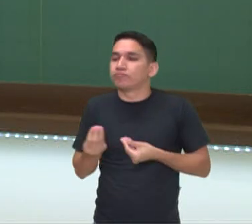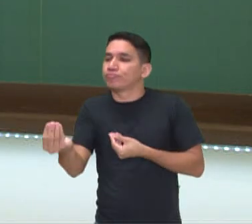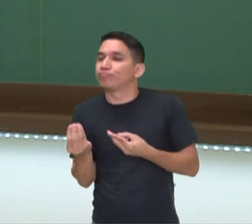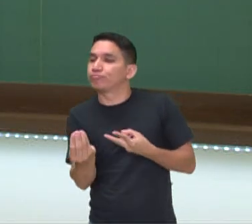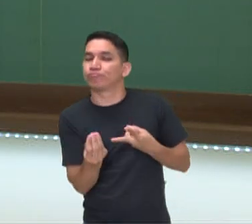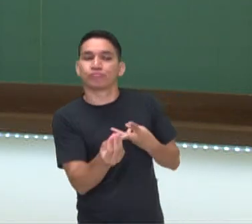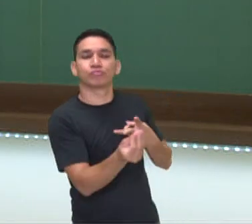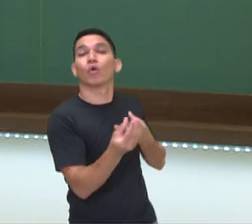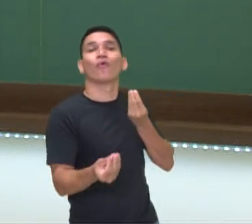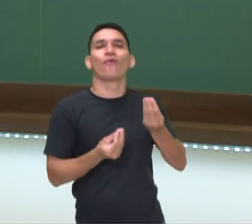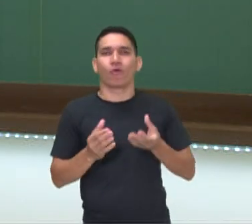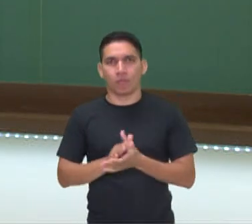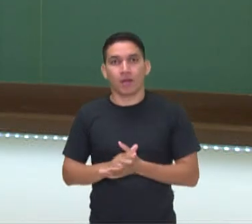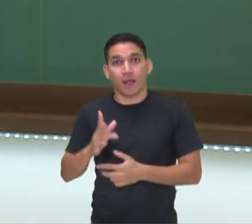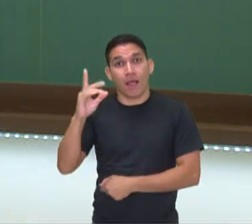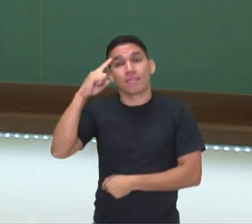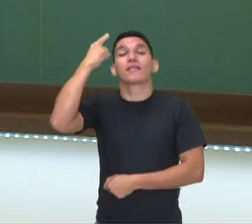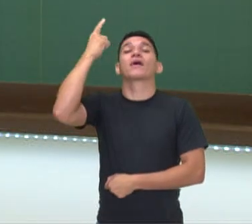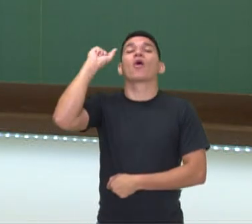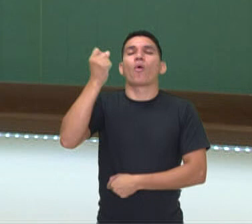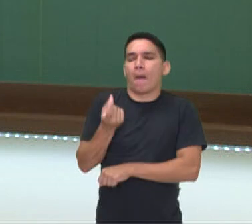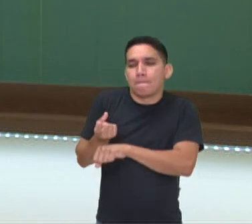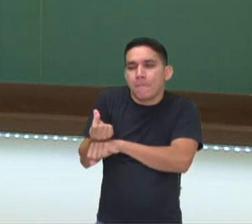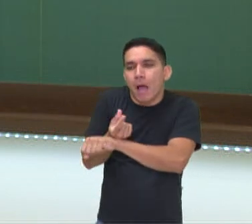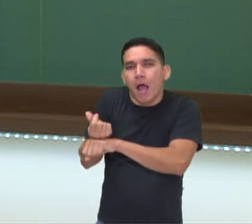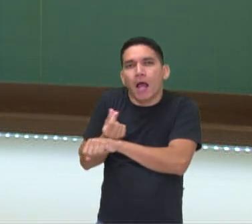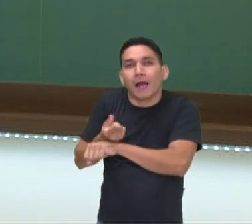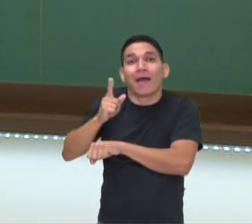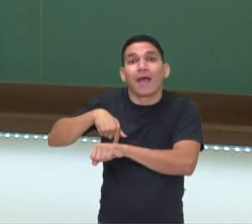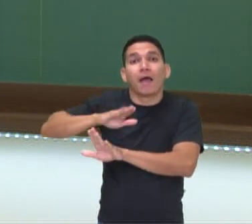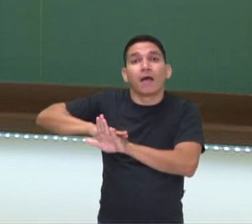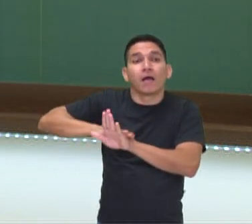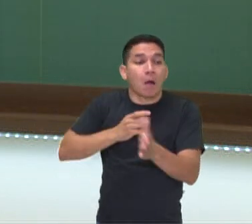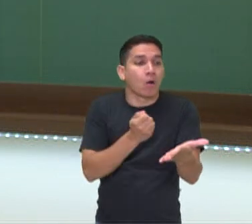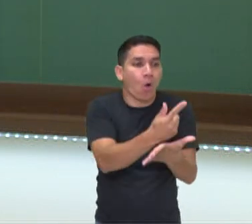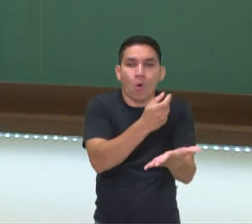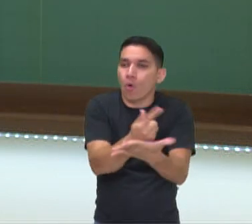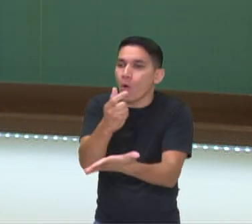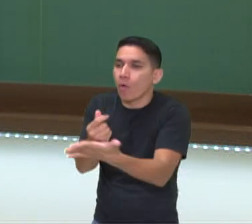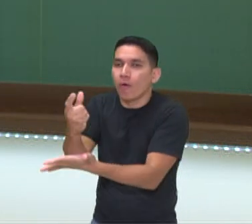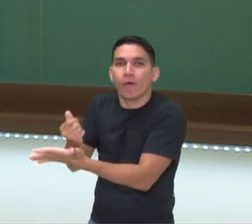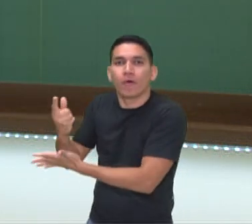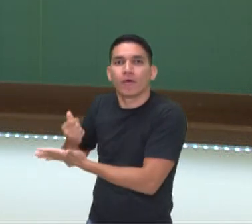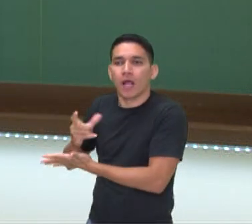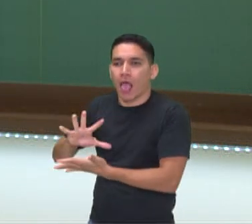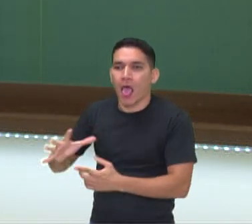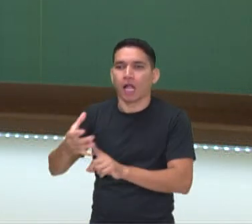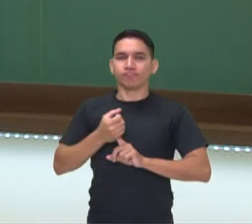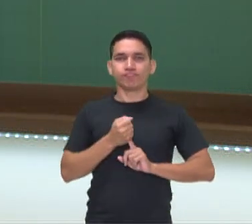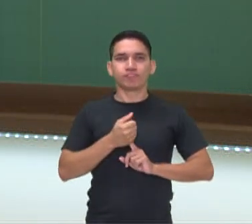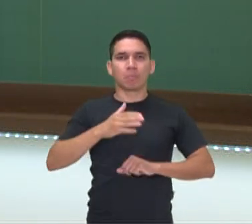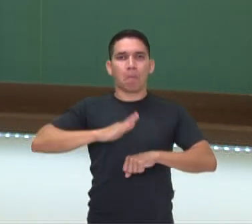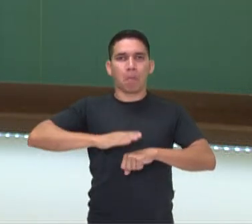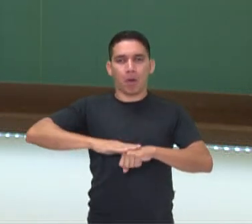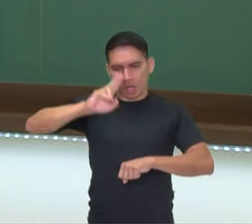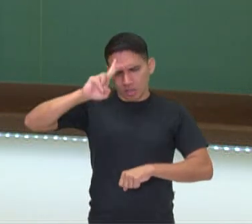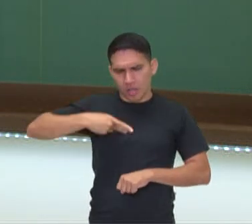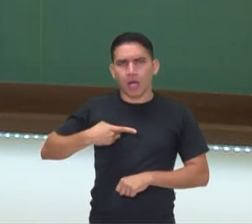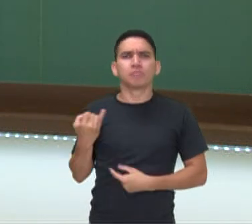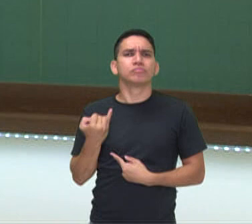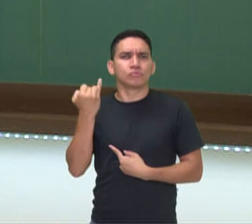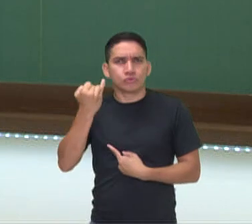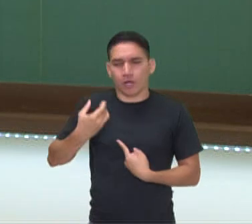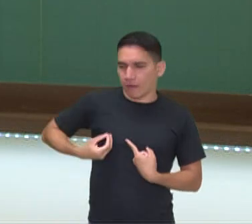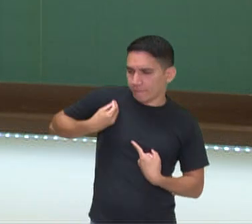a ideia de consumo é o ato de você comprar, de você adquirir itens necessários para a sua vida, para a